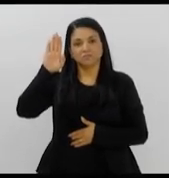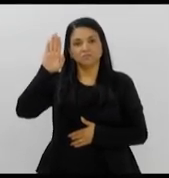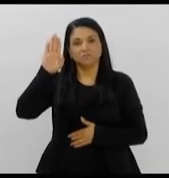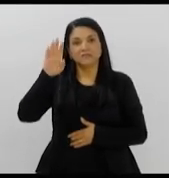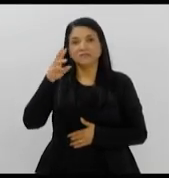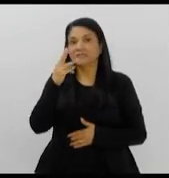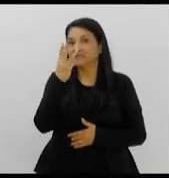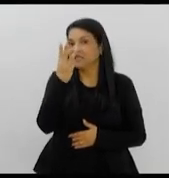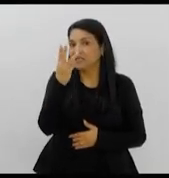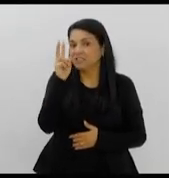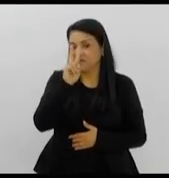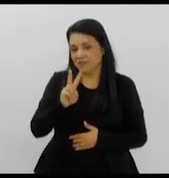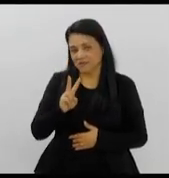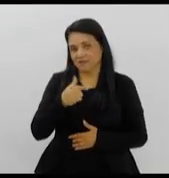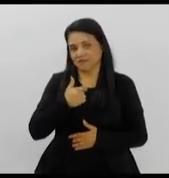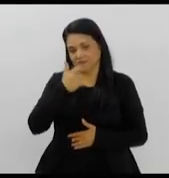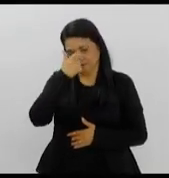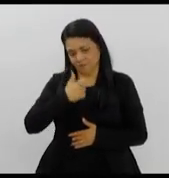3 vezes,